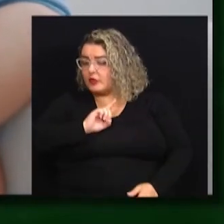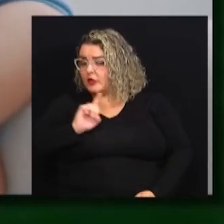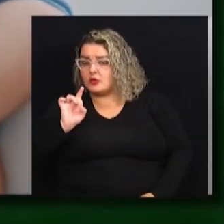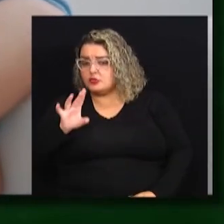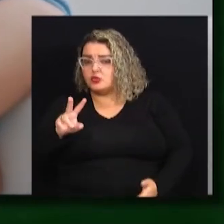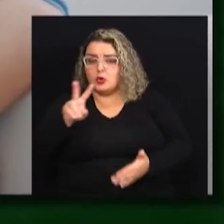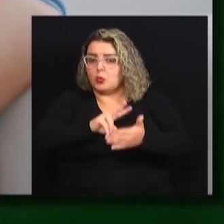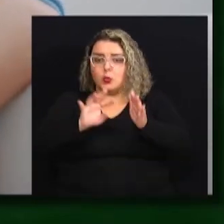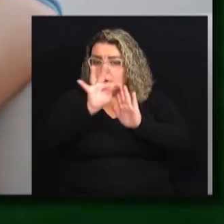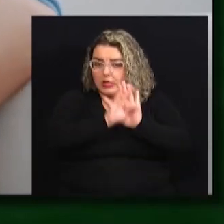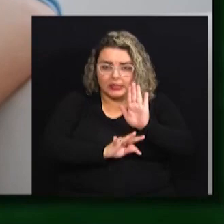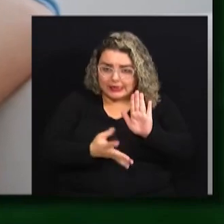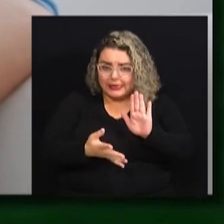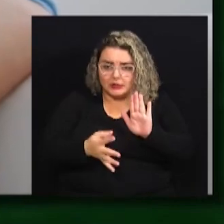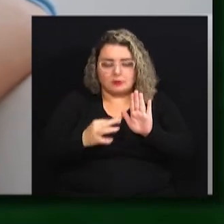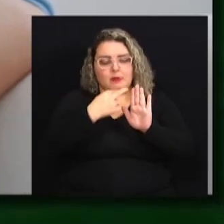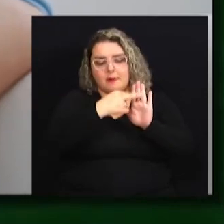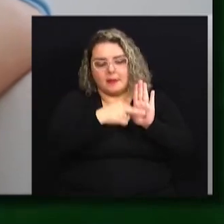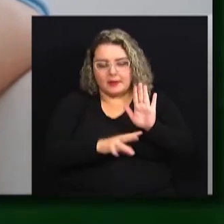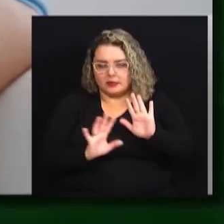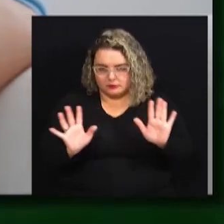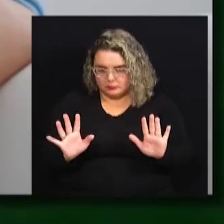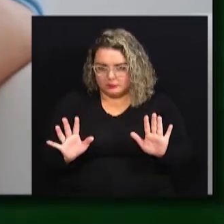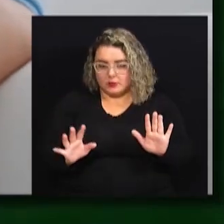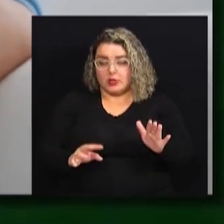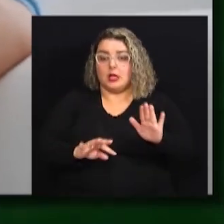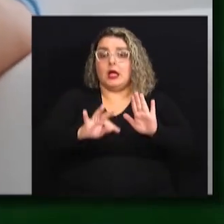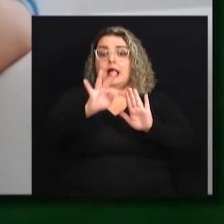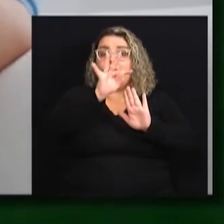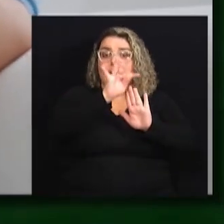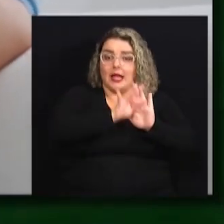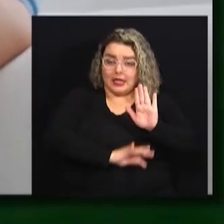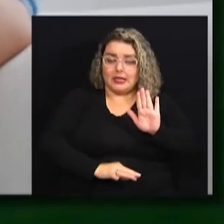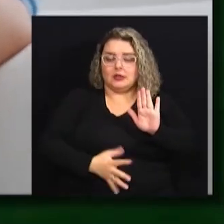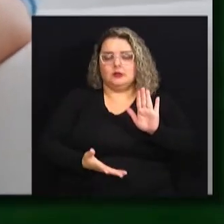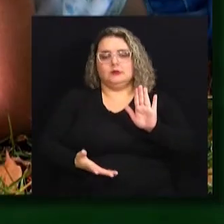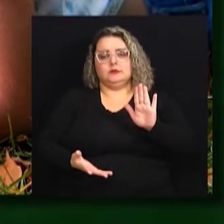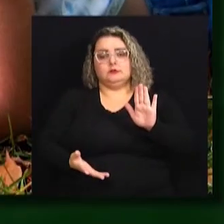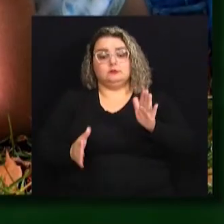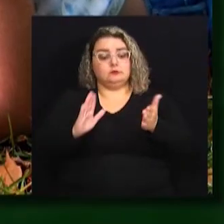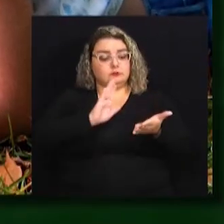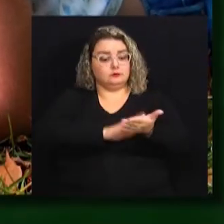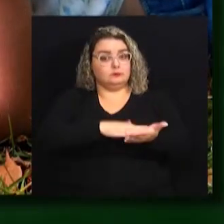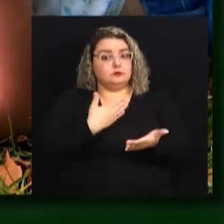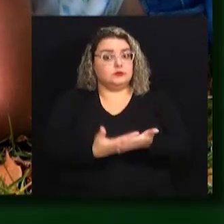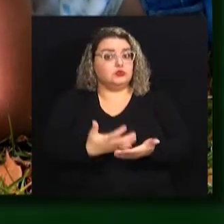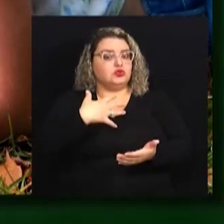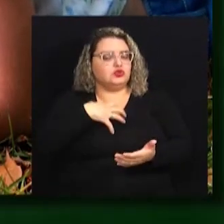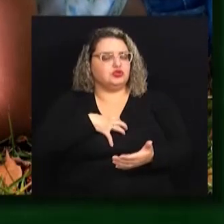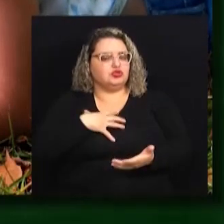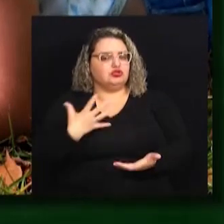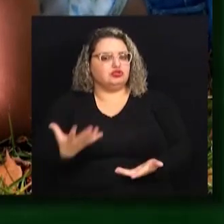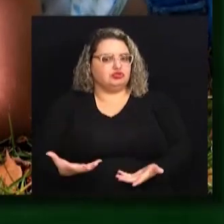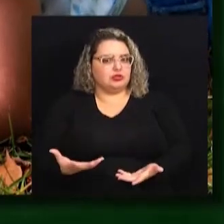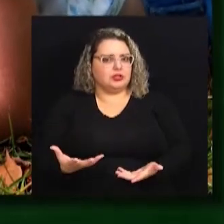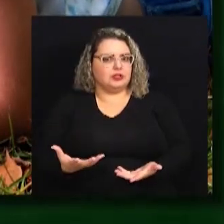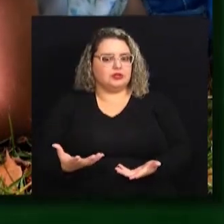outra autonomia enquanto estudante, enquanto também cidadão, né? Ele ganha